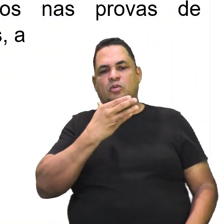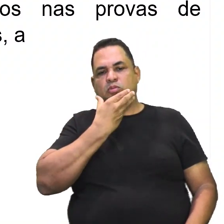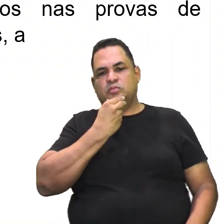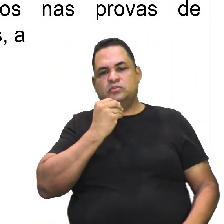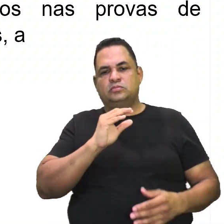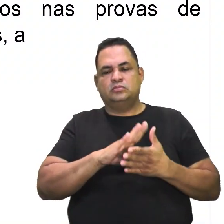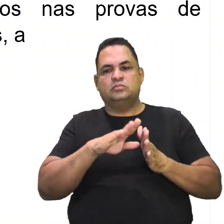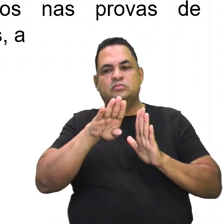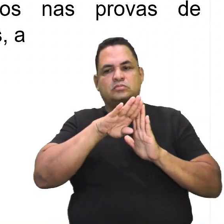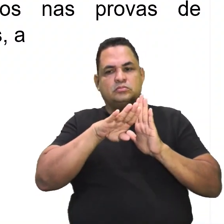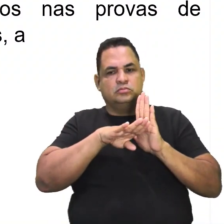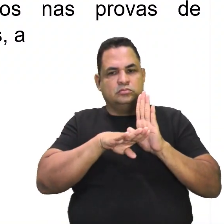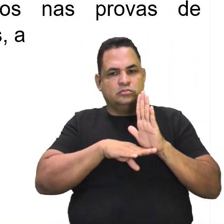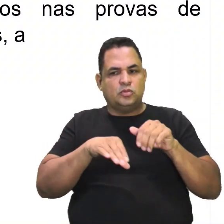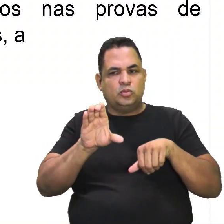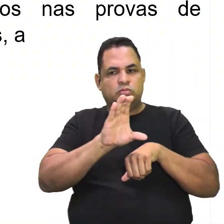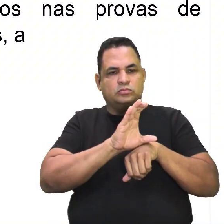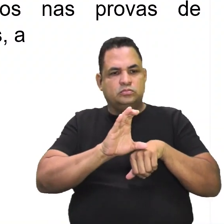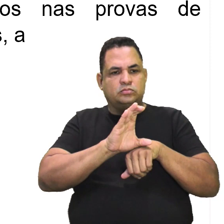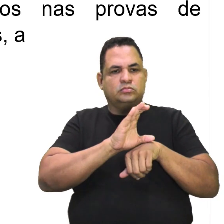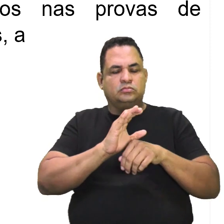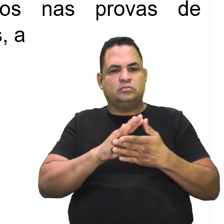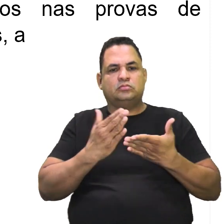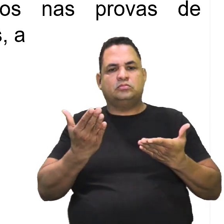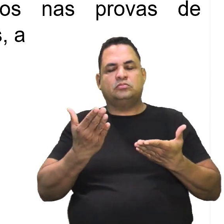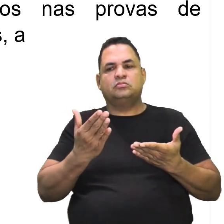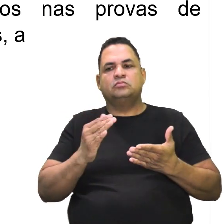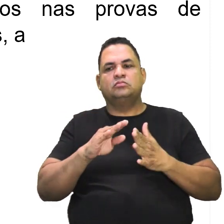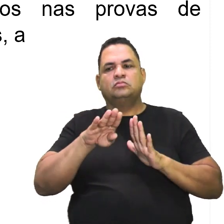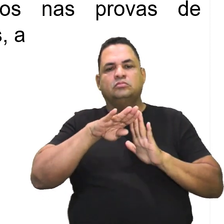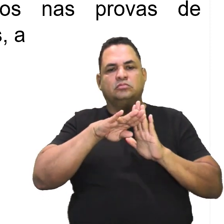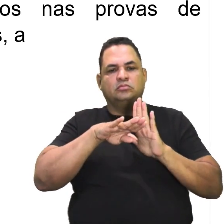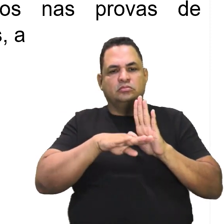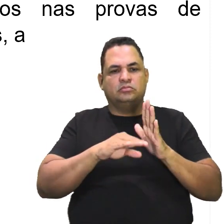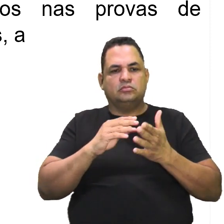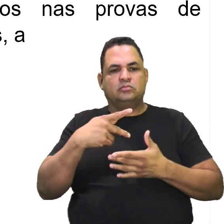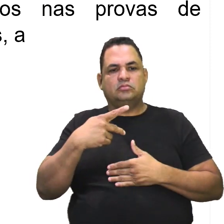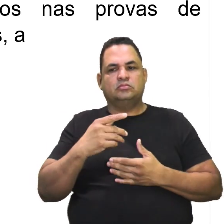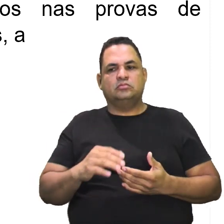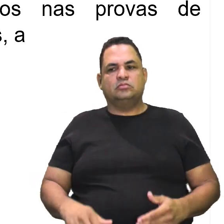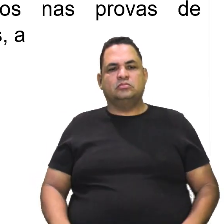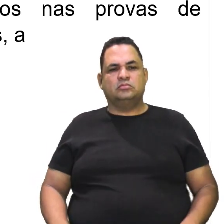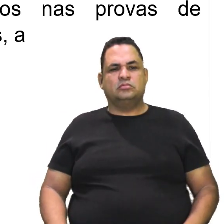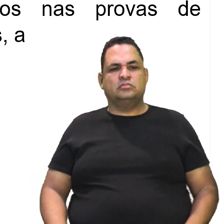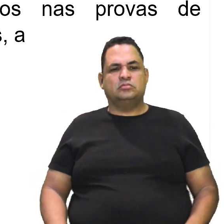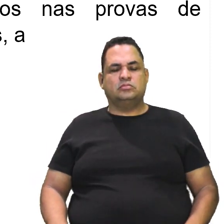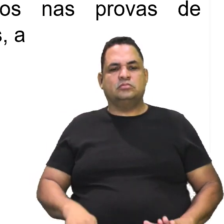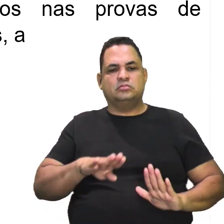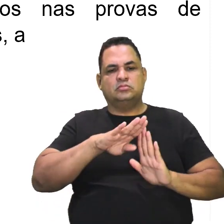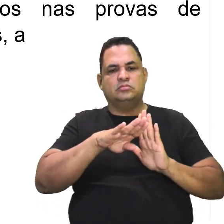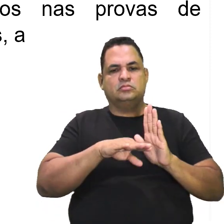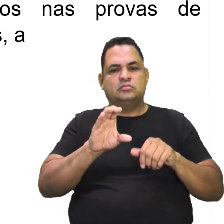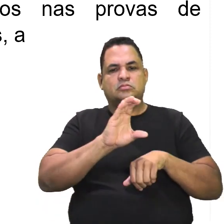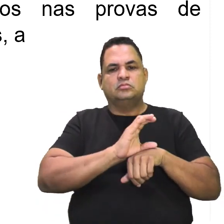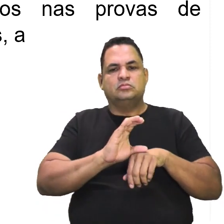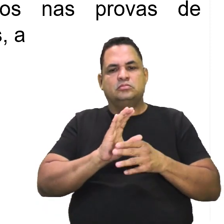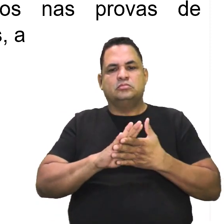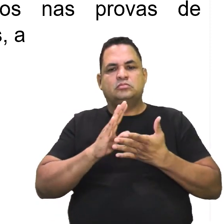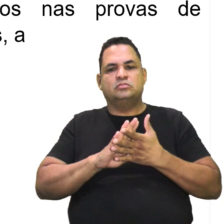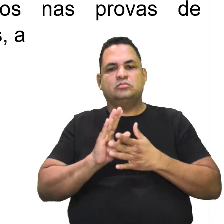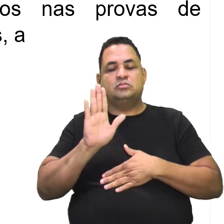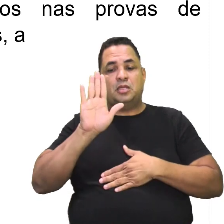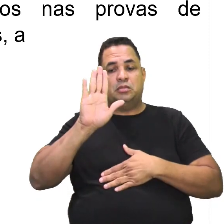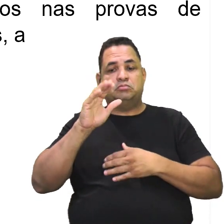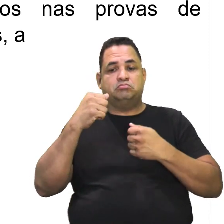foram classificados em um concurso para classificação no concurso,